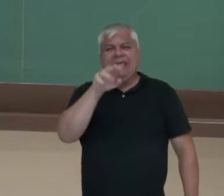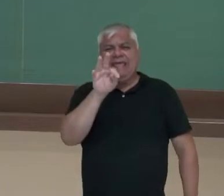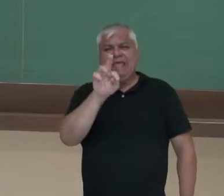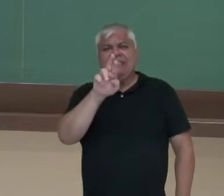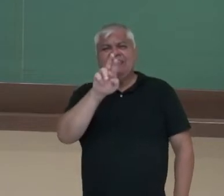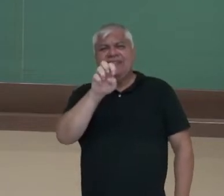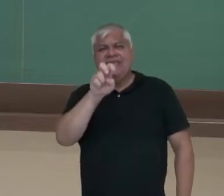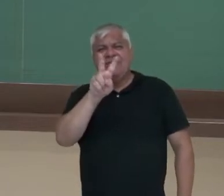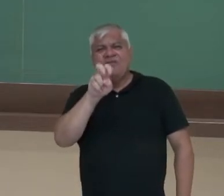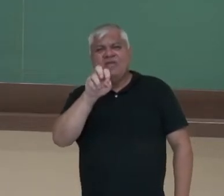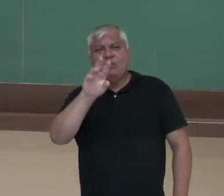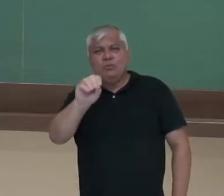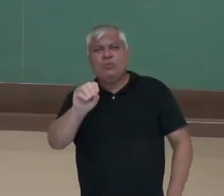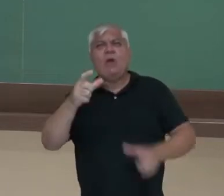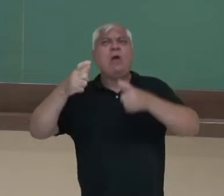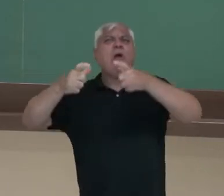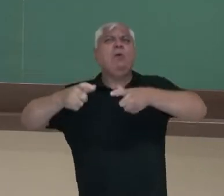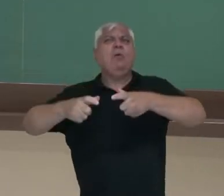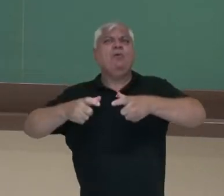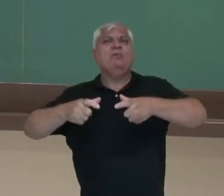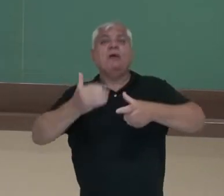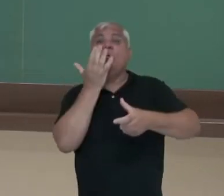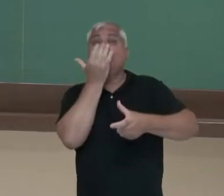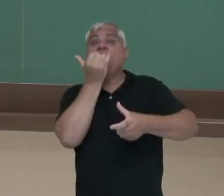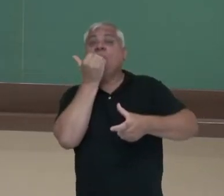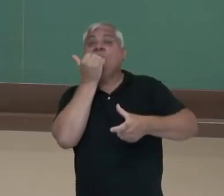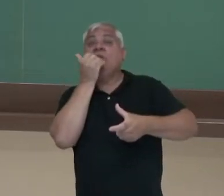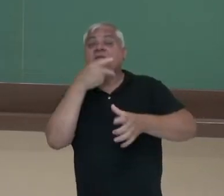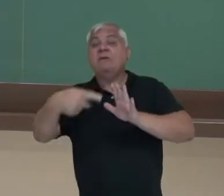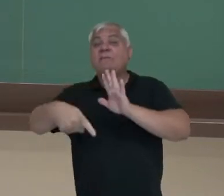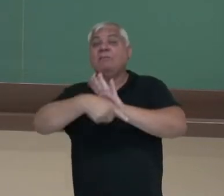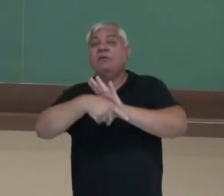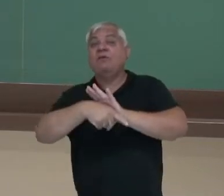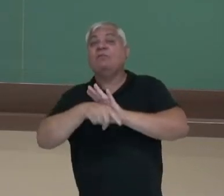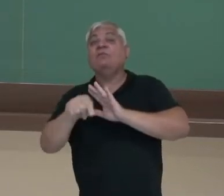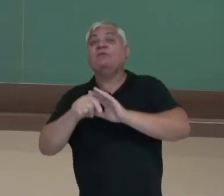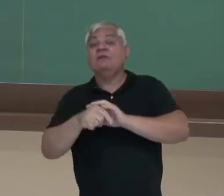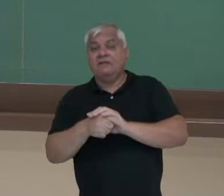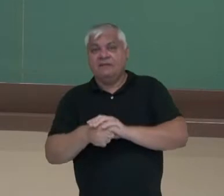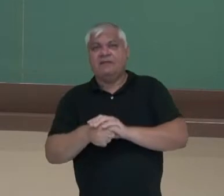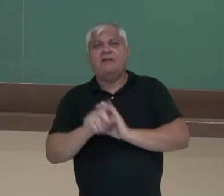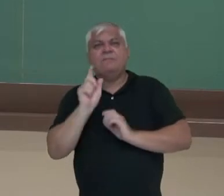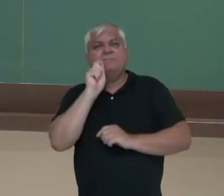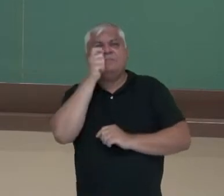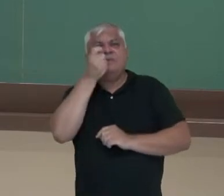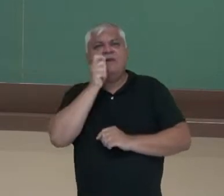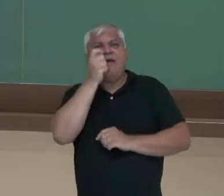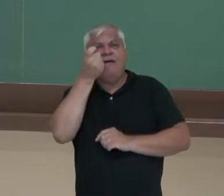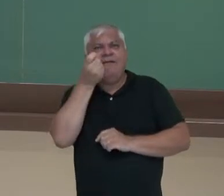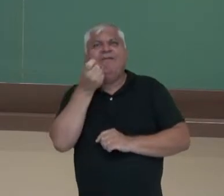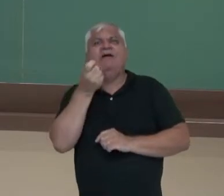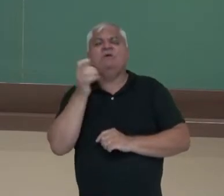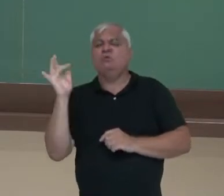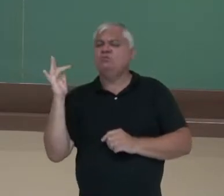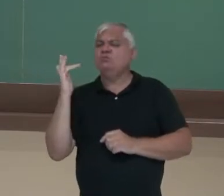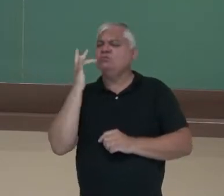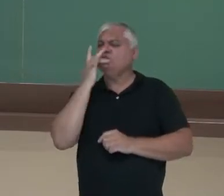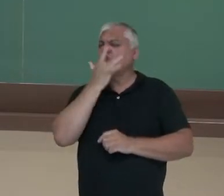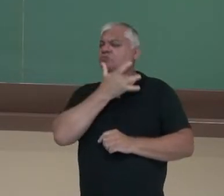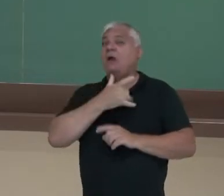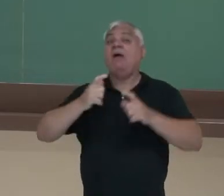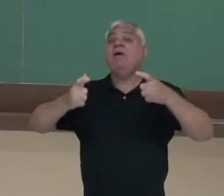é essa região? Que o prato típico, né? Também vários tipos de carne, com pinhão. Delícia. Fica